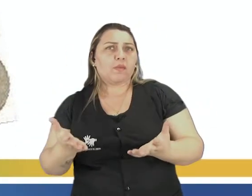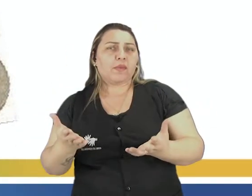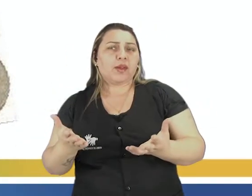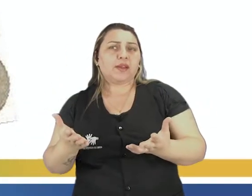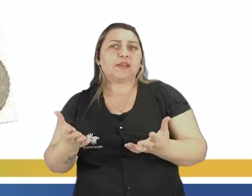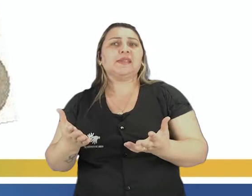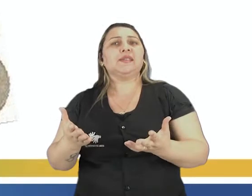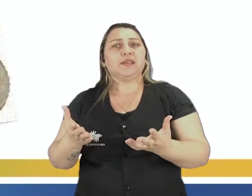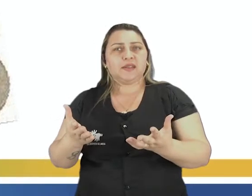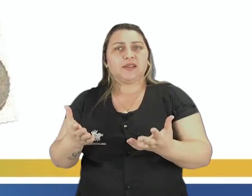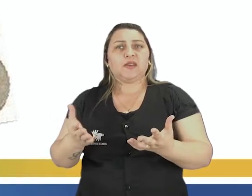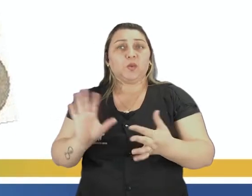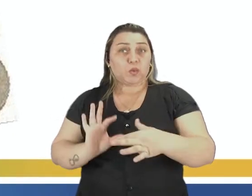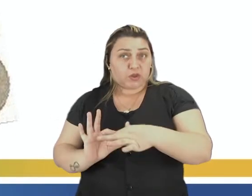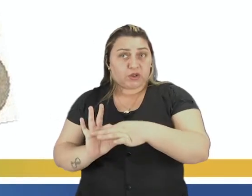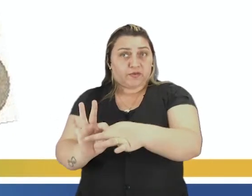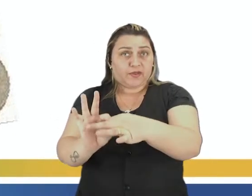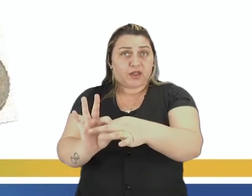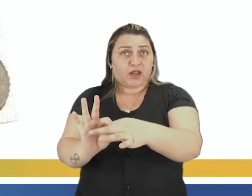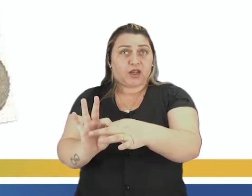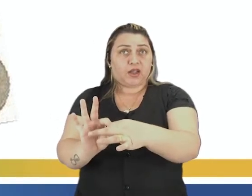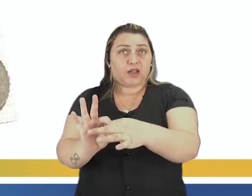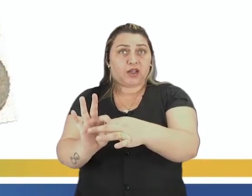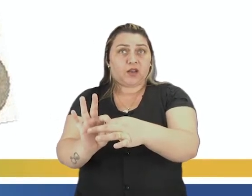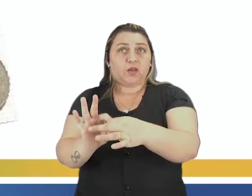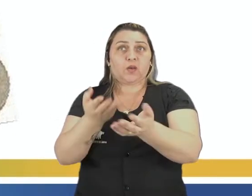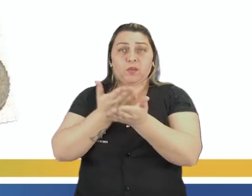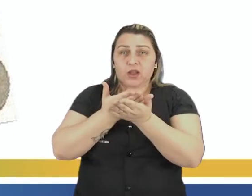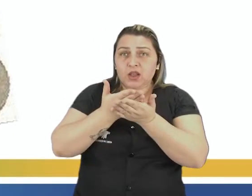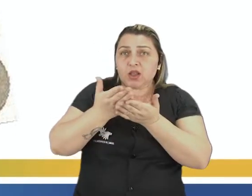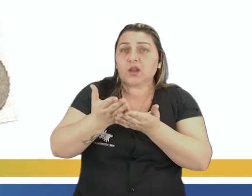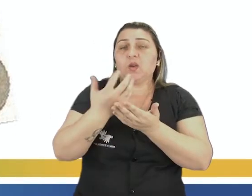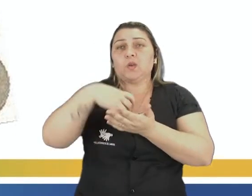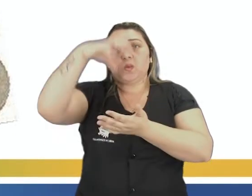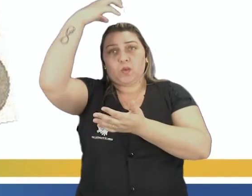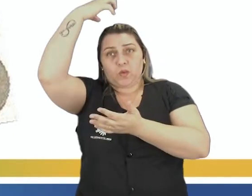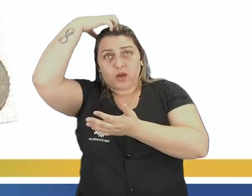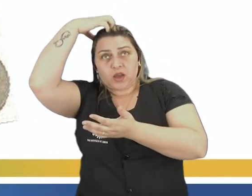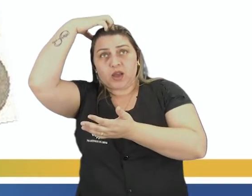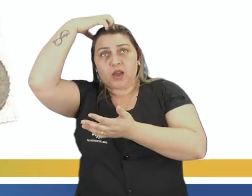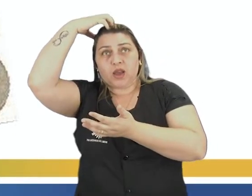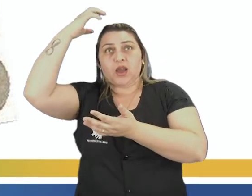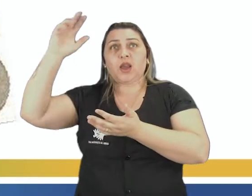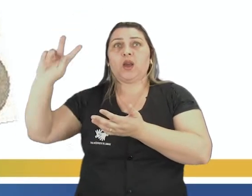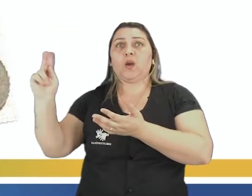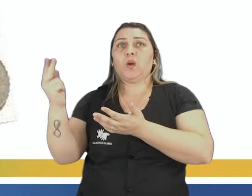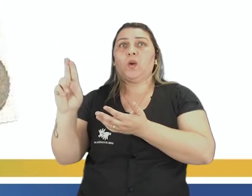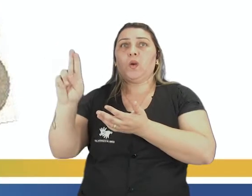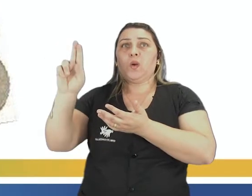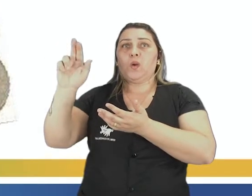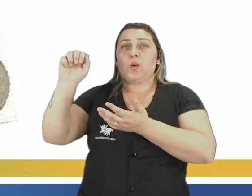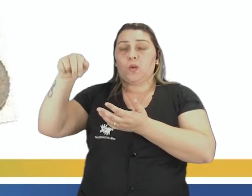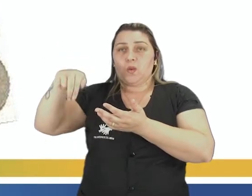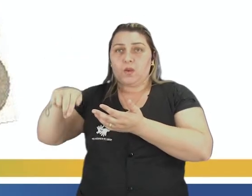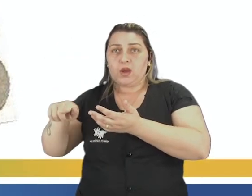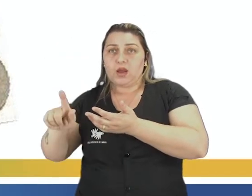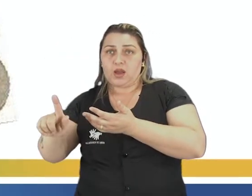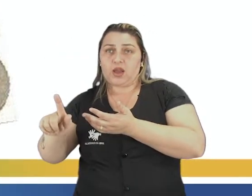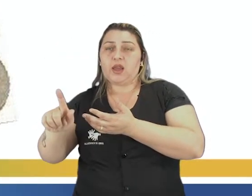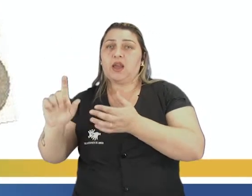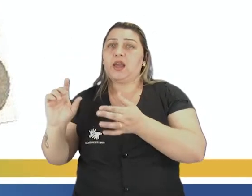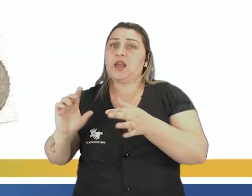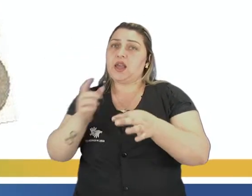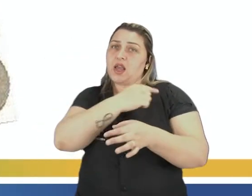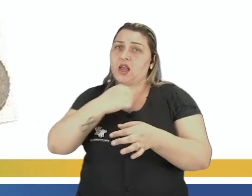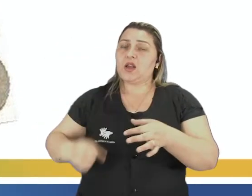A China vai ser unificada. Então, foi a partir do rei Huangdi que a China vai ser unificada. Tem